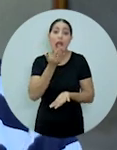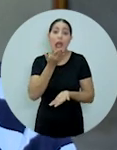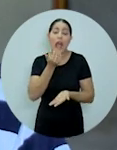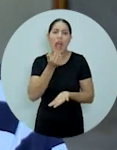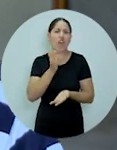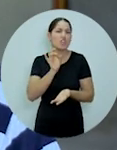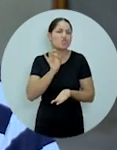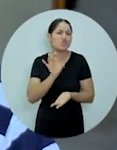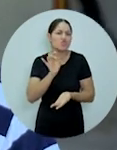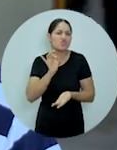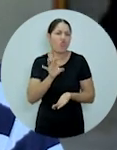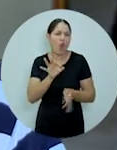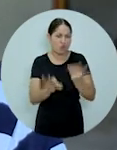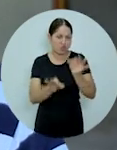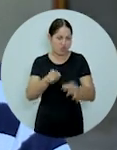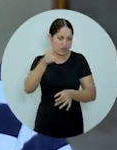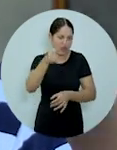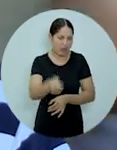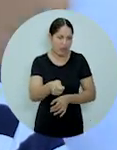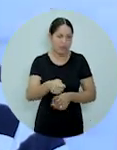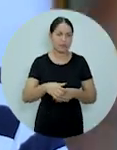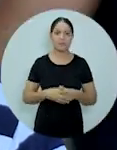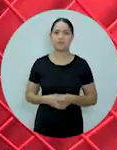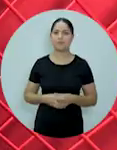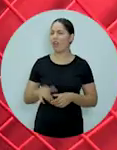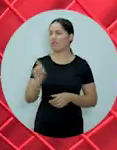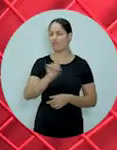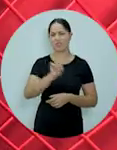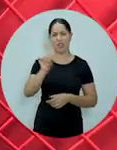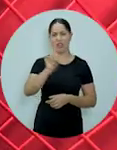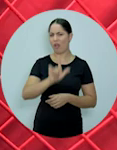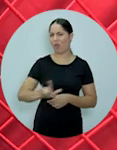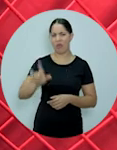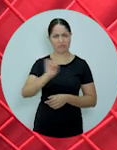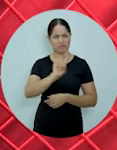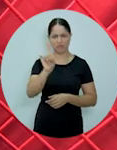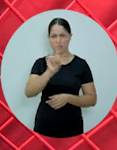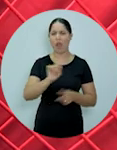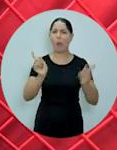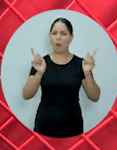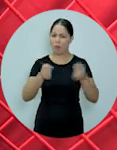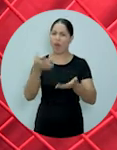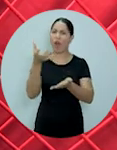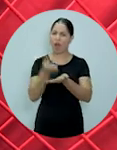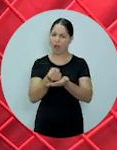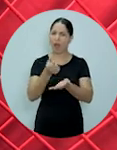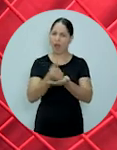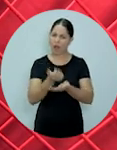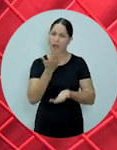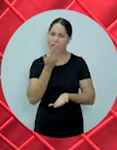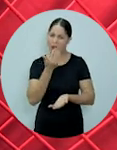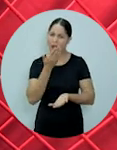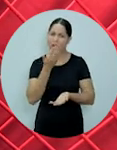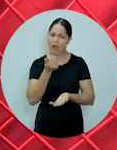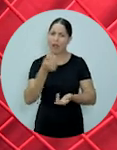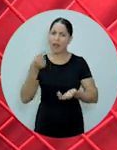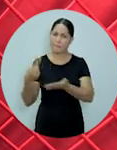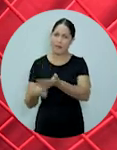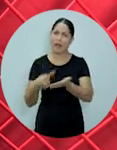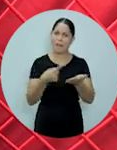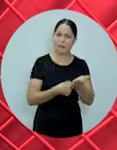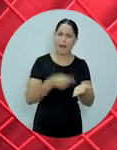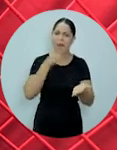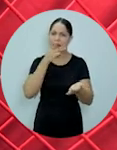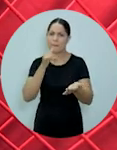alimentícia só pode ser definida na justiça. Ana Rosa, claro que não. A pensão alimentícia pode ser